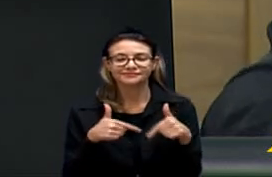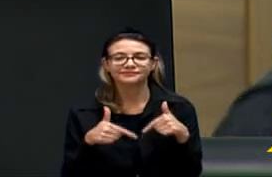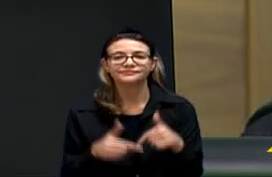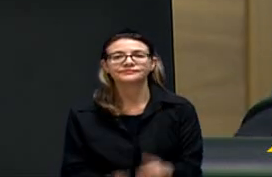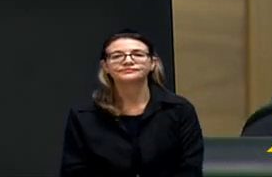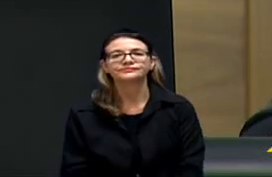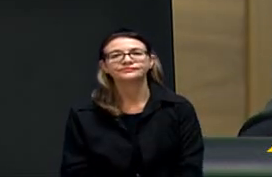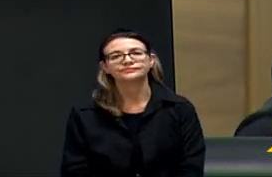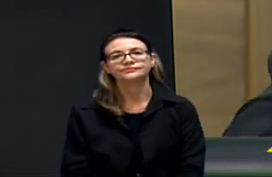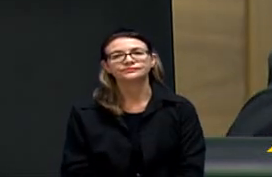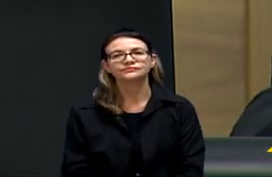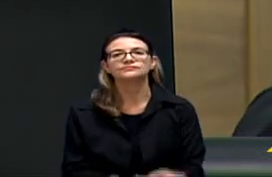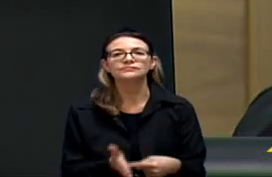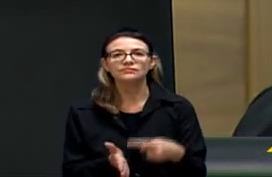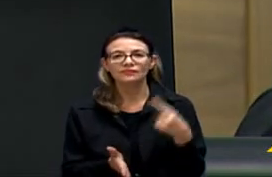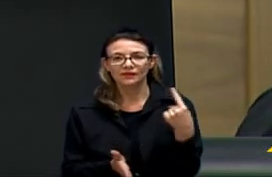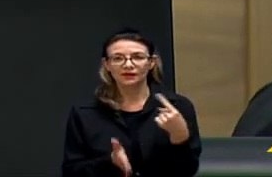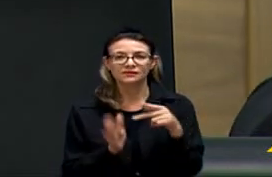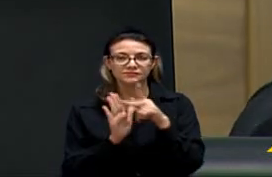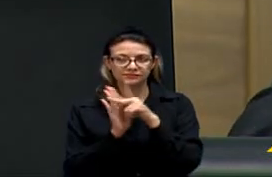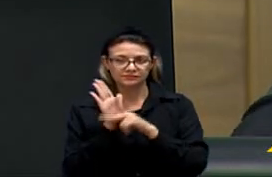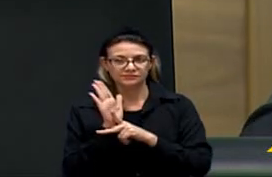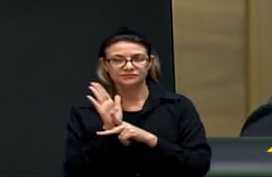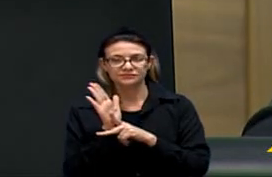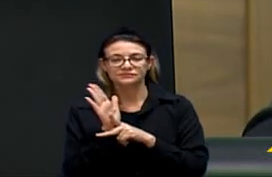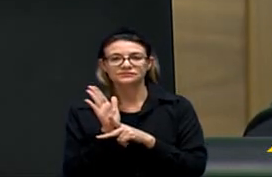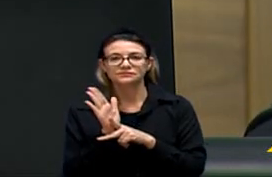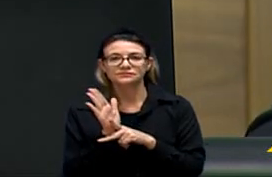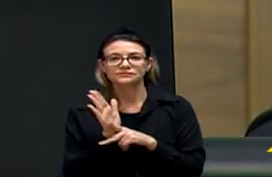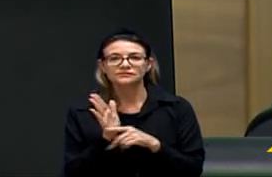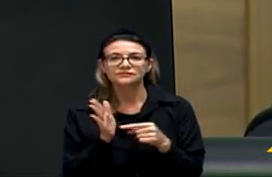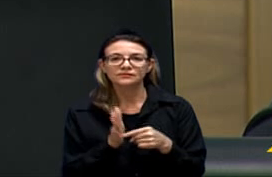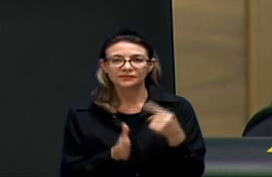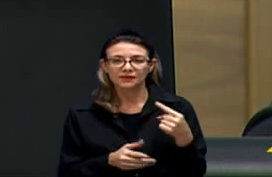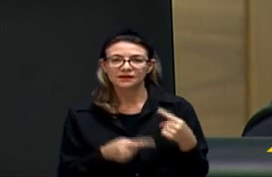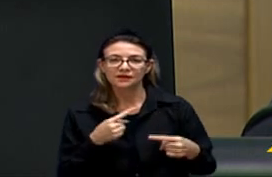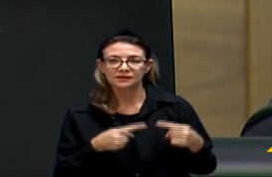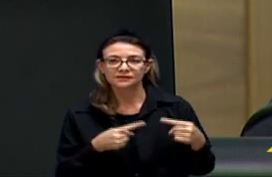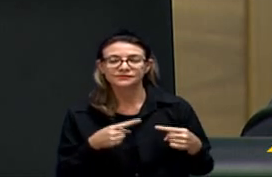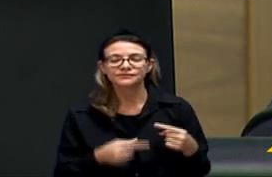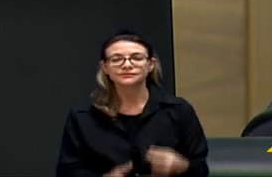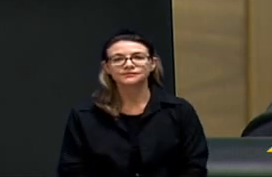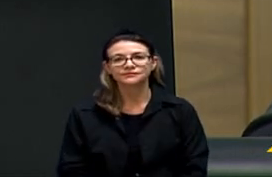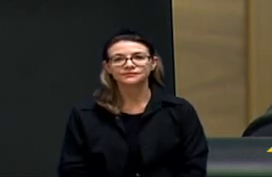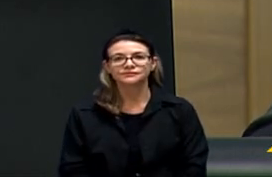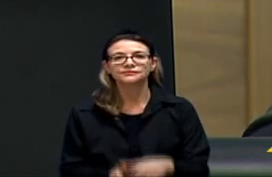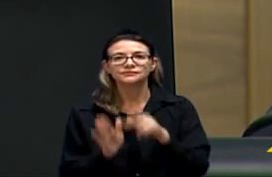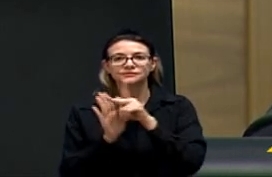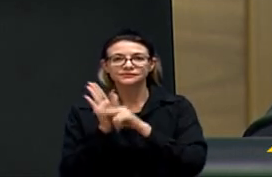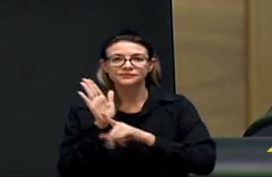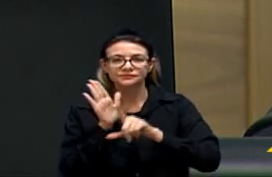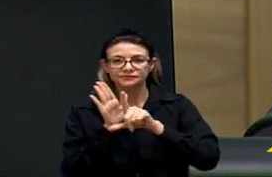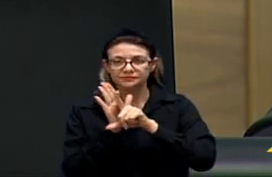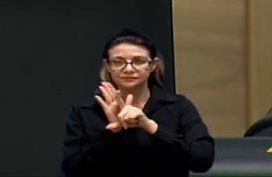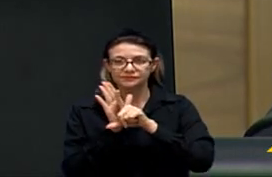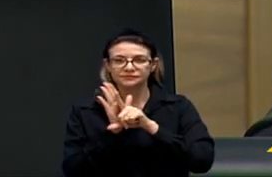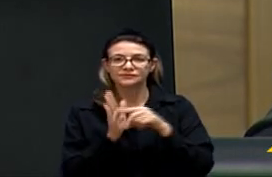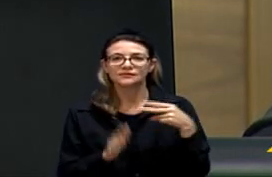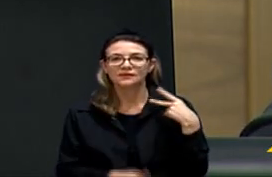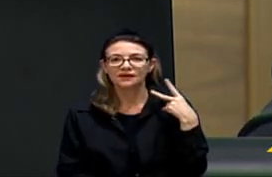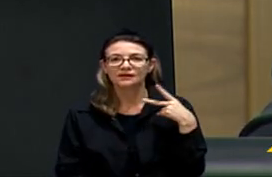trabalhos primeiro projeto da pauta em primeira discussão é o projeto de lei do